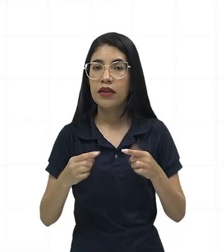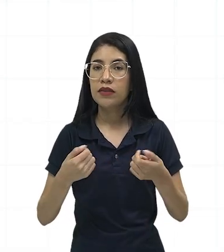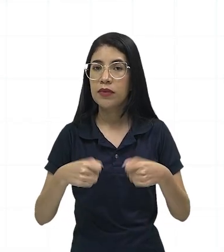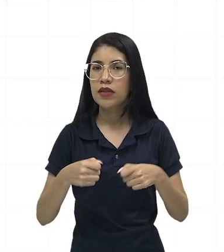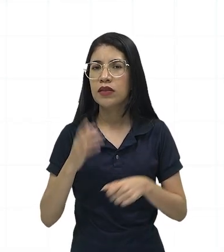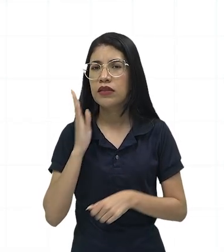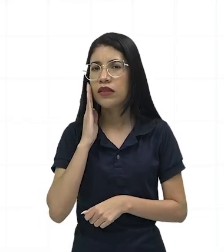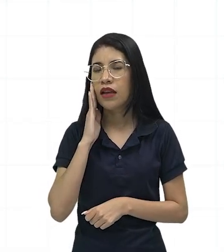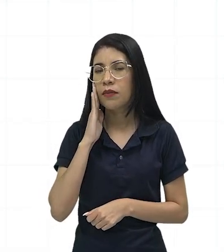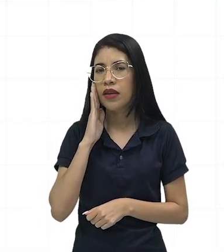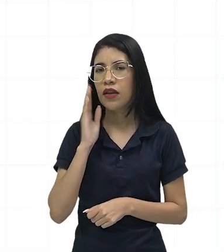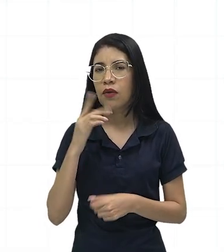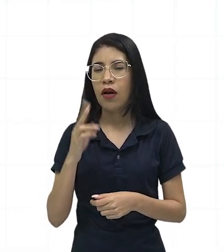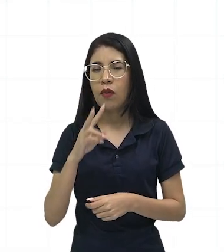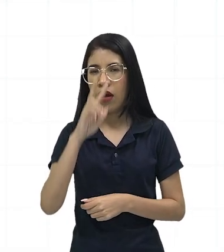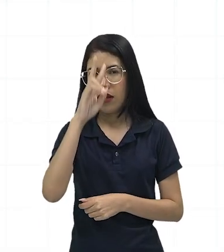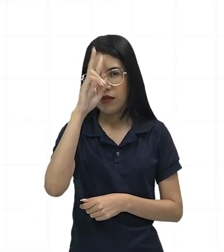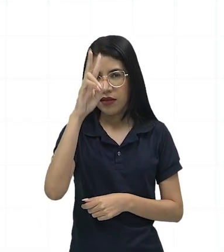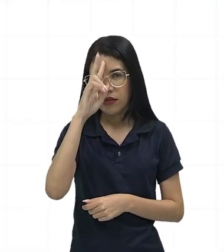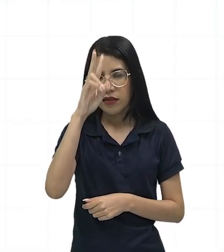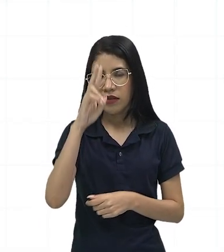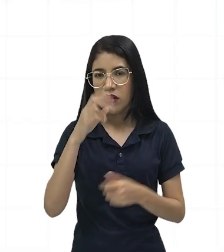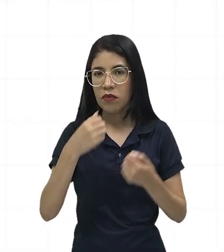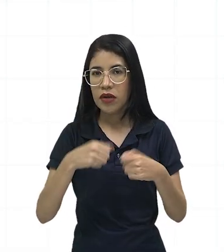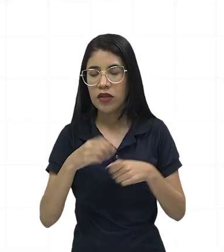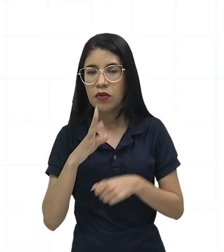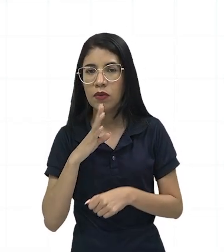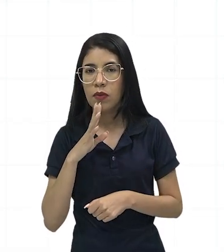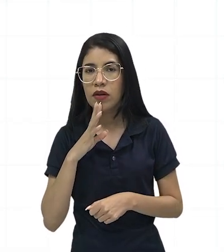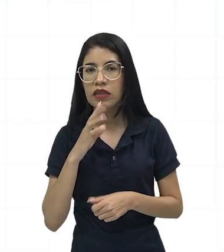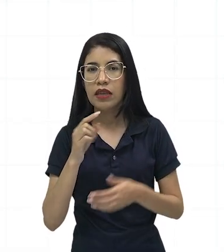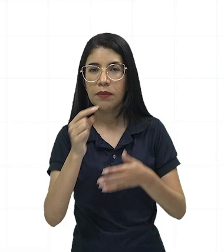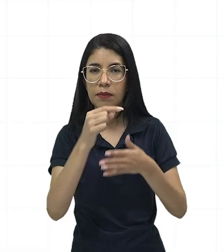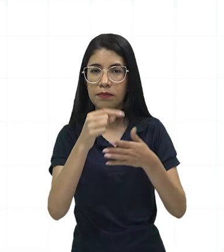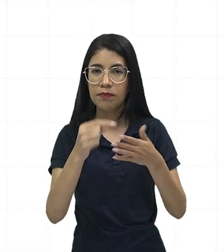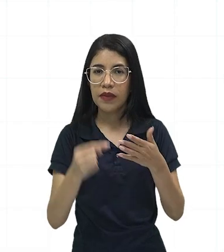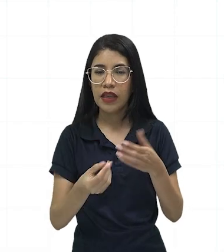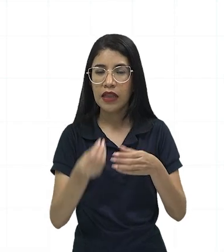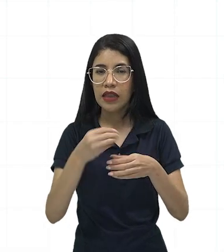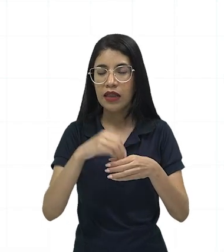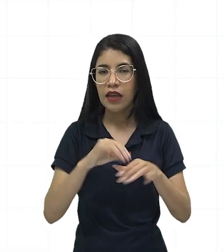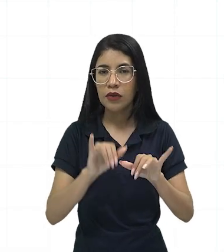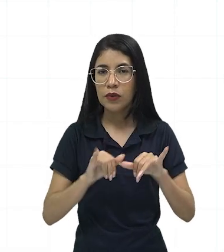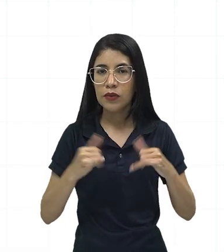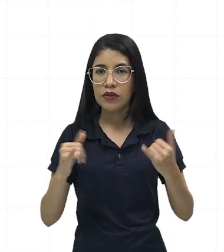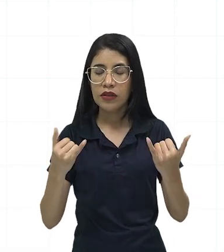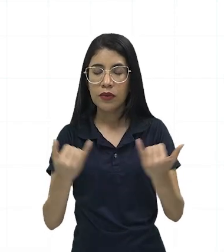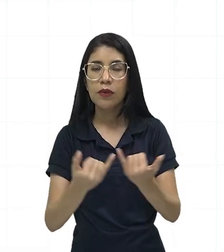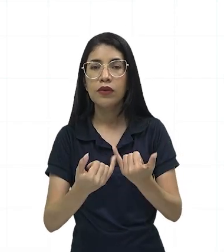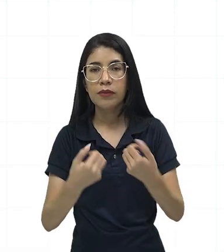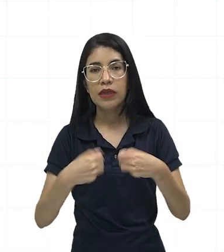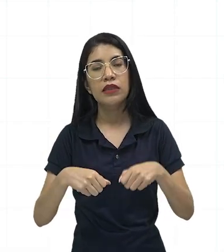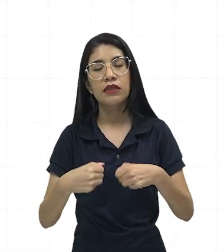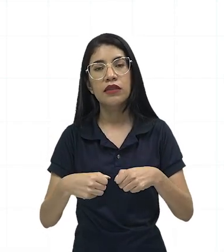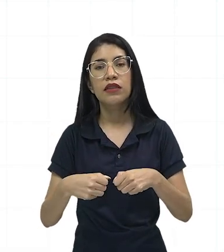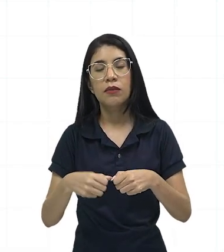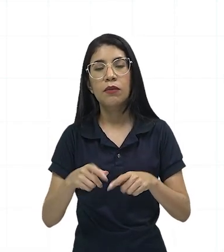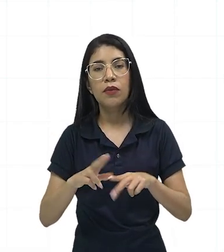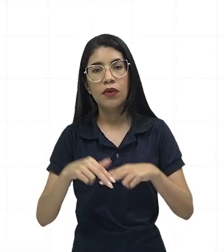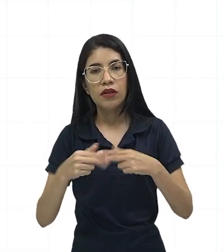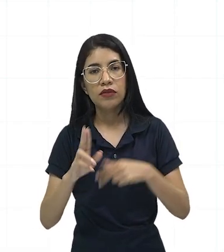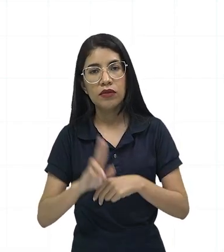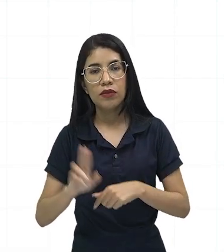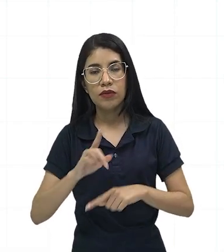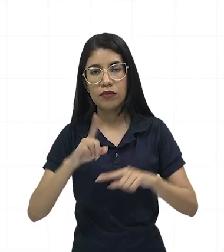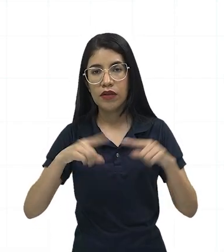qual é a tensão ali, eu preciso conhecer, né, o que está acontecendo ali naquele circuito, e a gente vai utilizar esses dispositivos